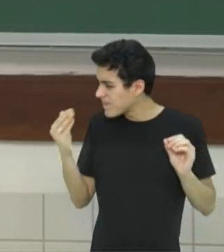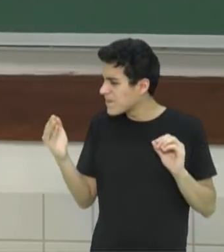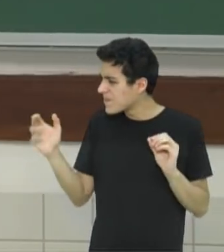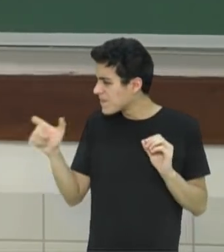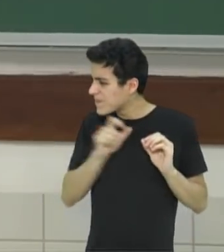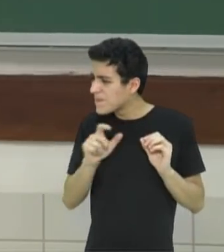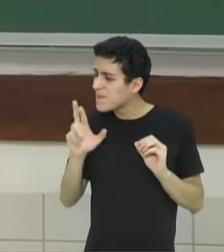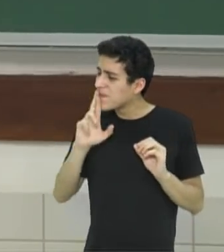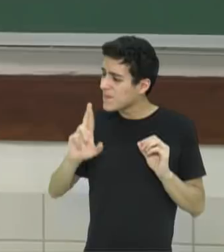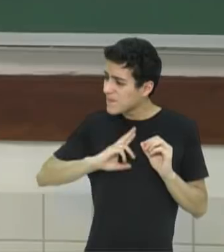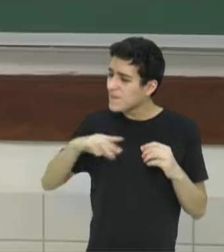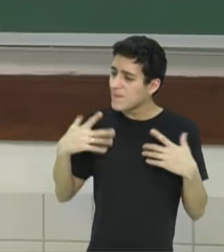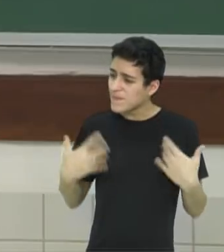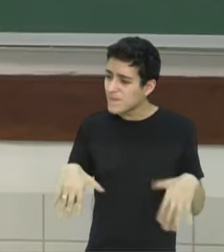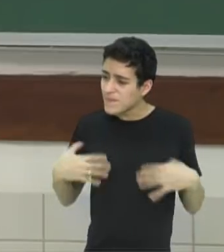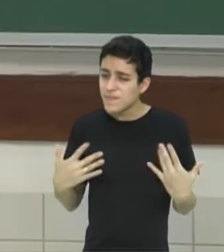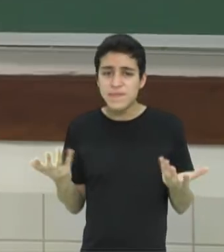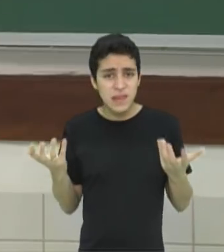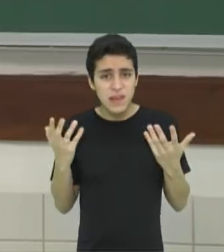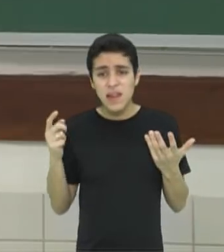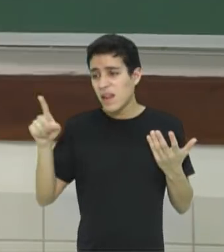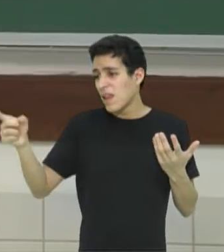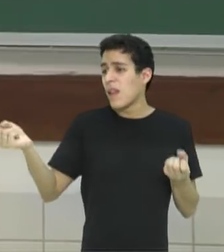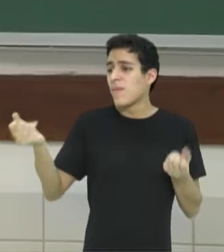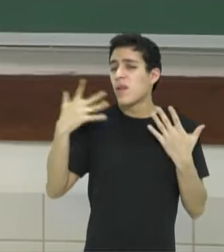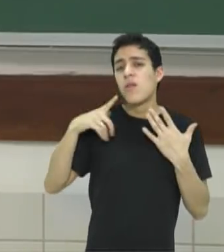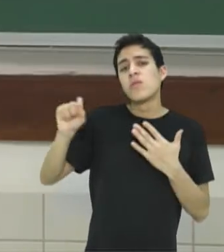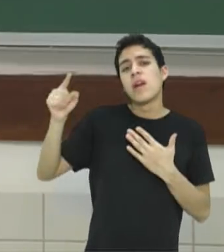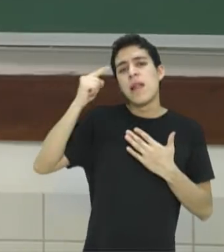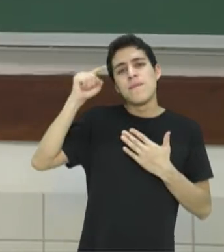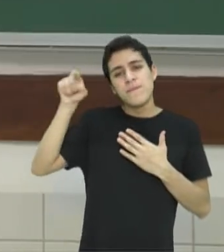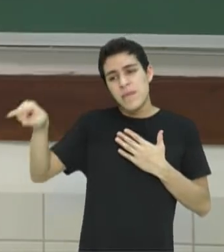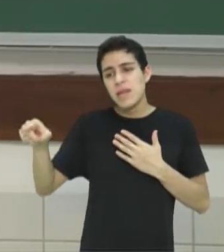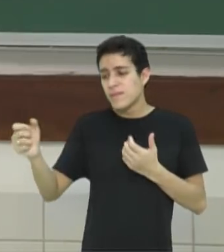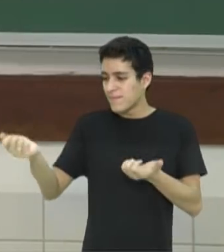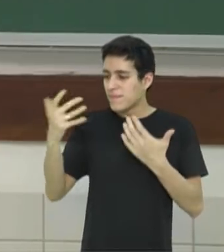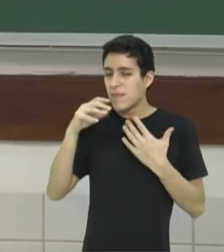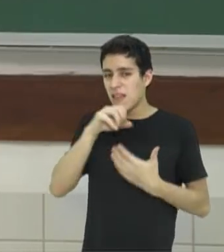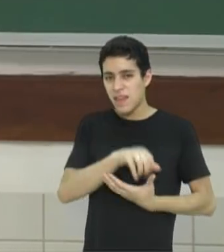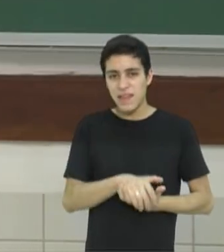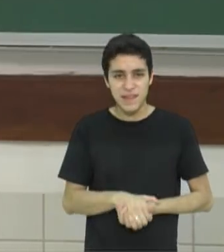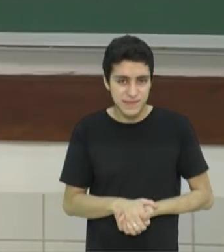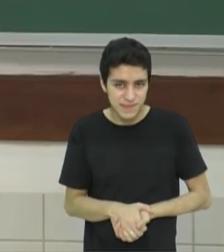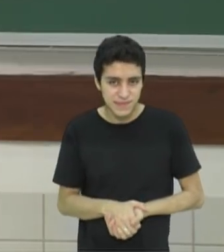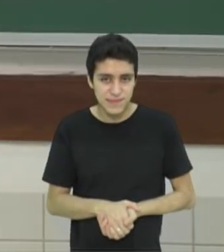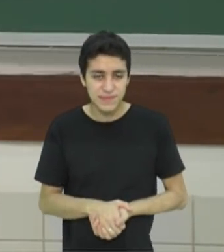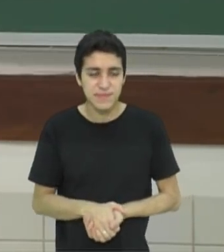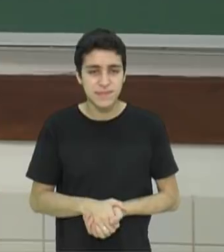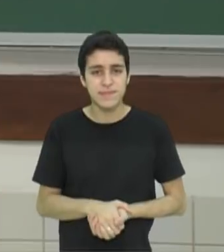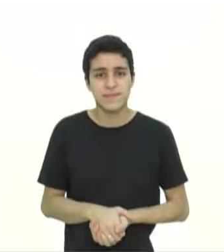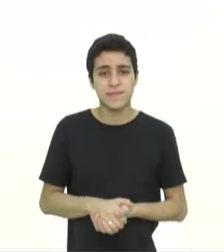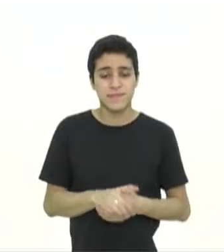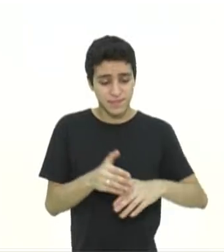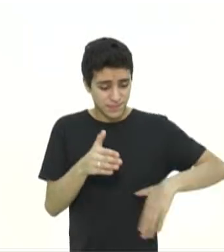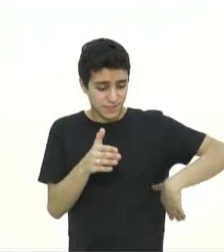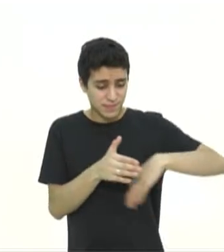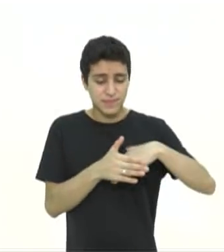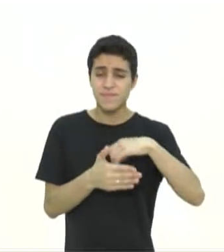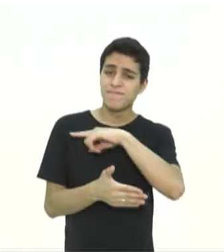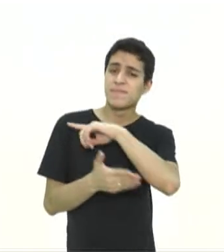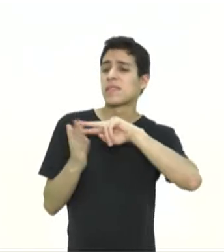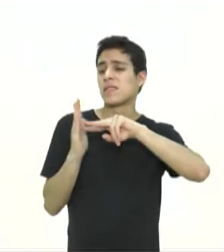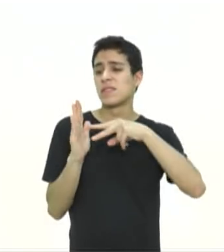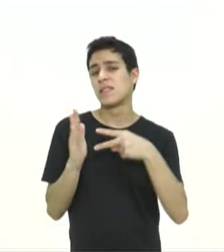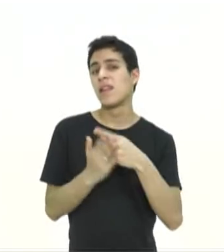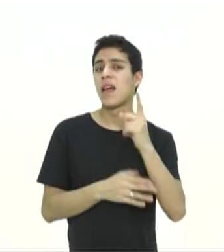uma resposta aleatória. Eu quero que ela diga o que ela pensa. Eu quero que ela fale rapidamente. Então, chutar aqui